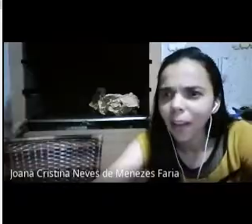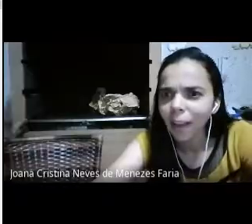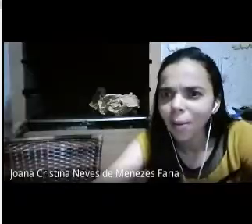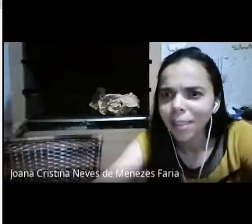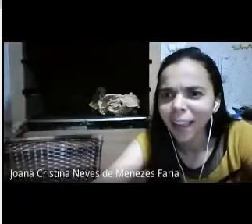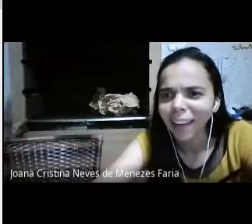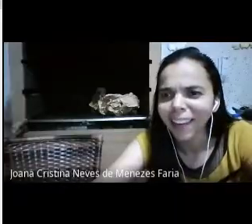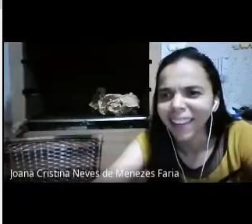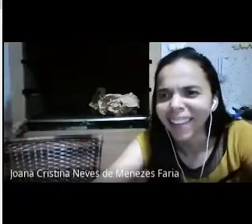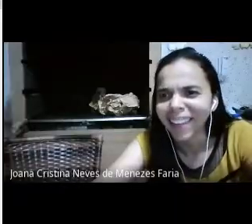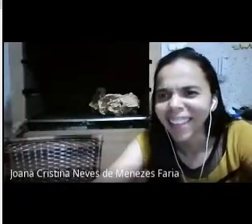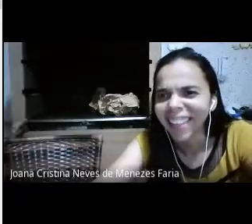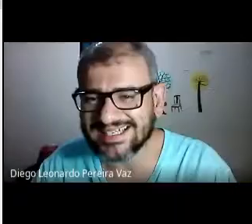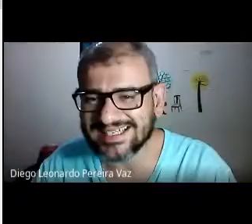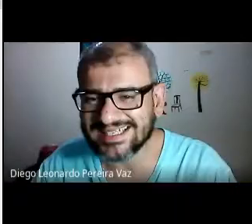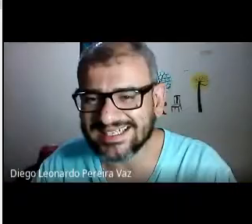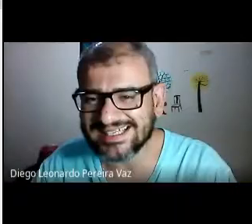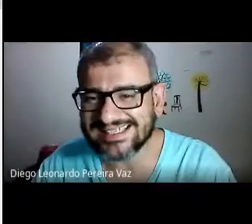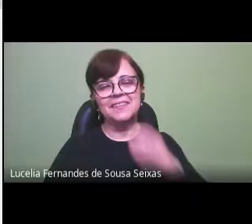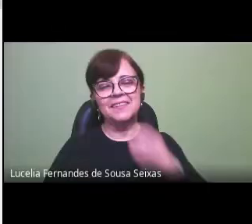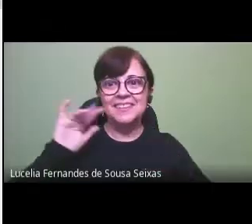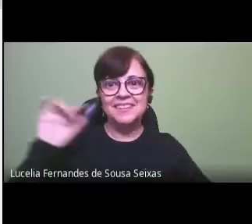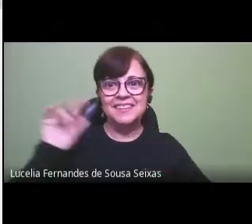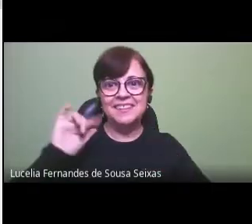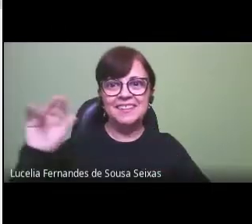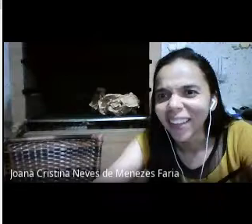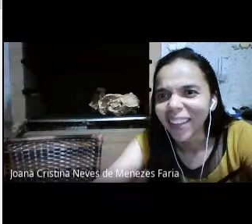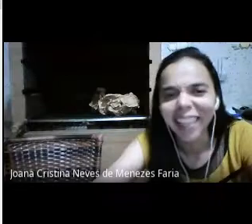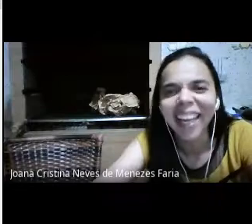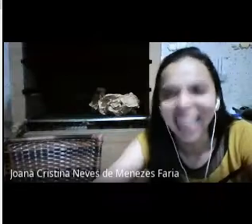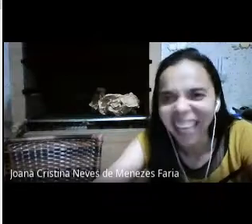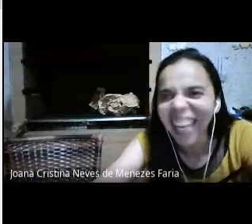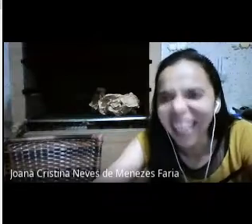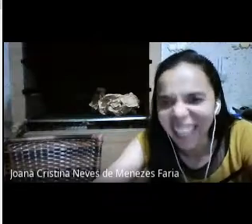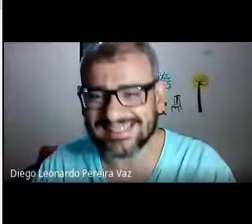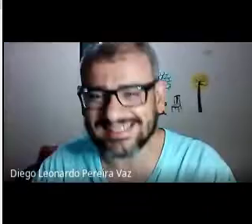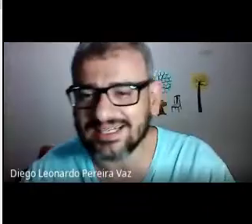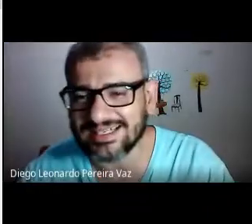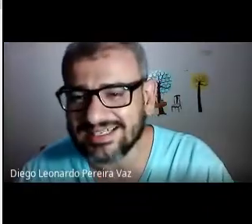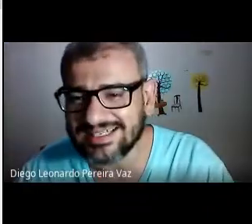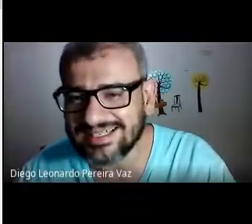Só eu, Célia? A Tuane. Ah, a Tuane, né?